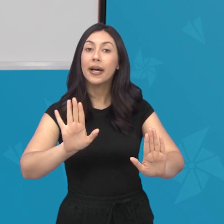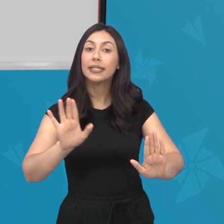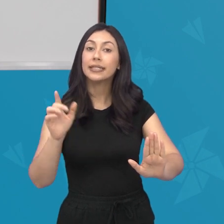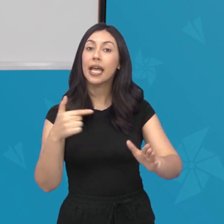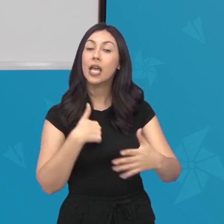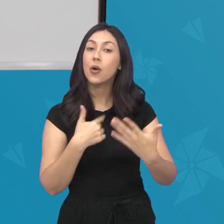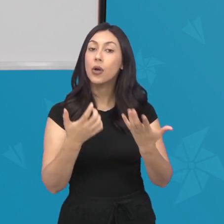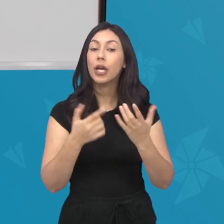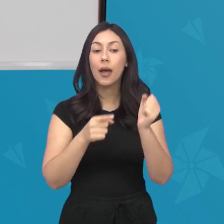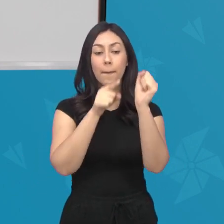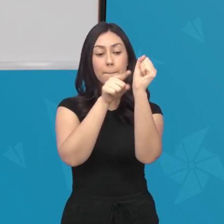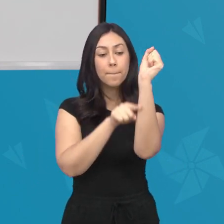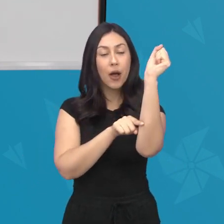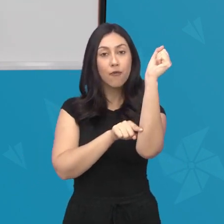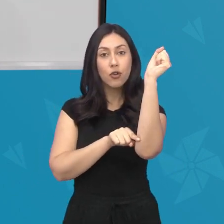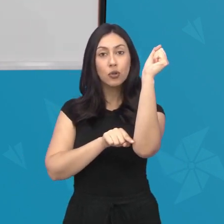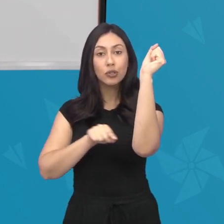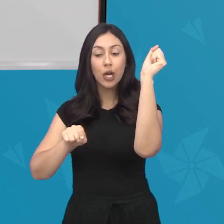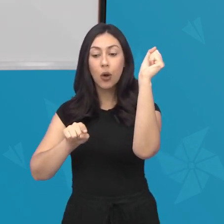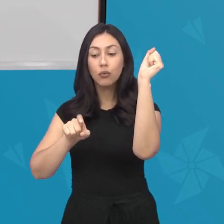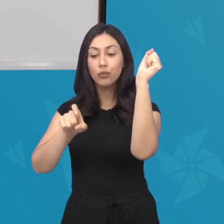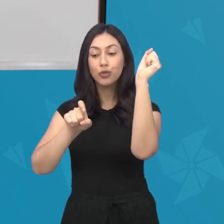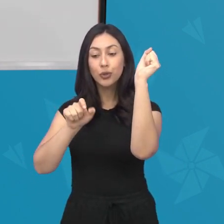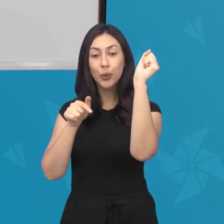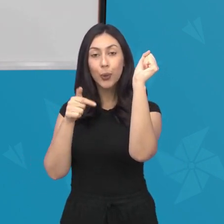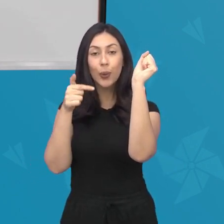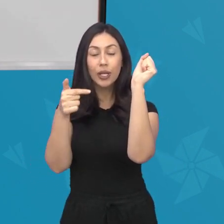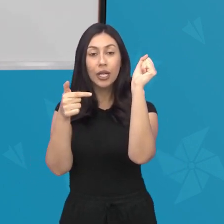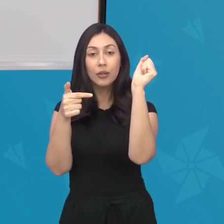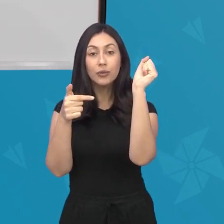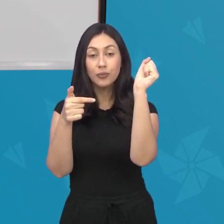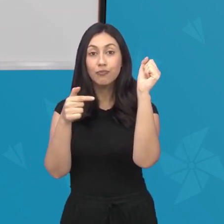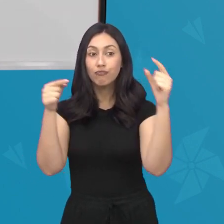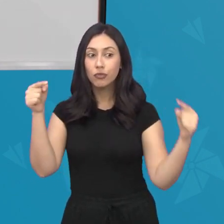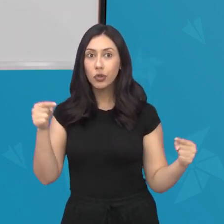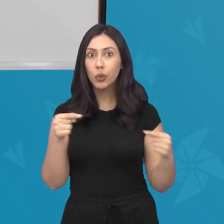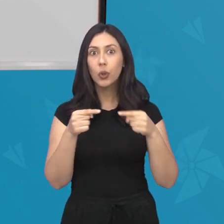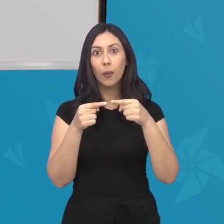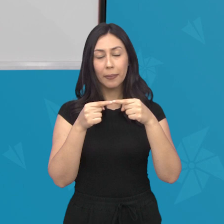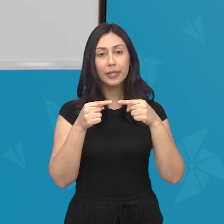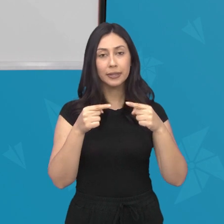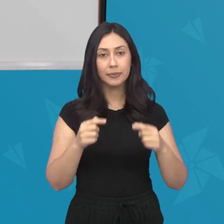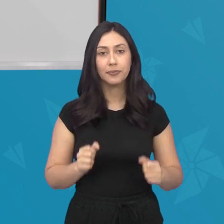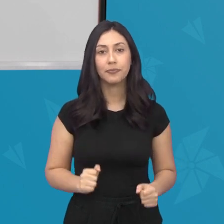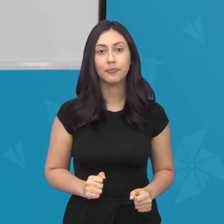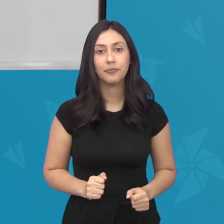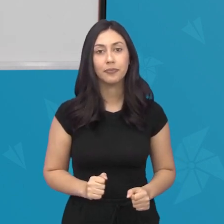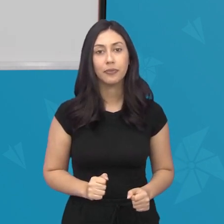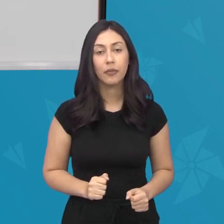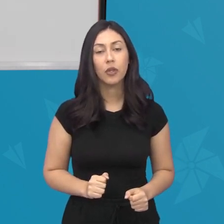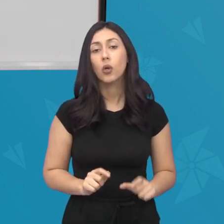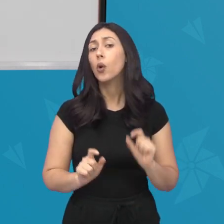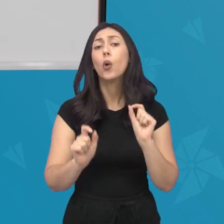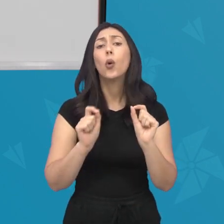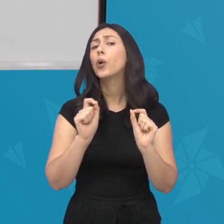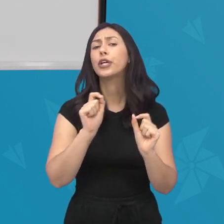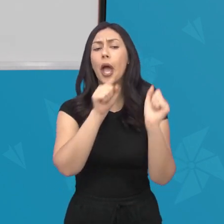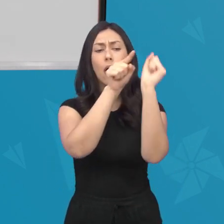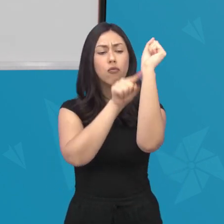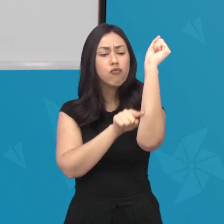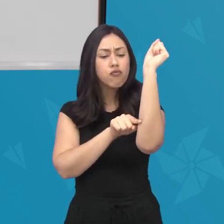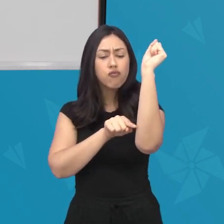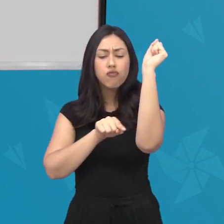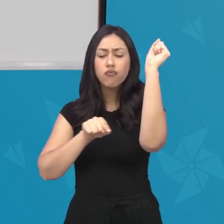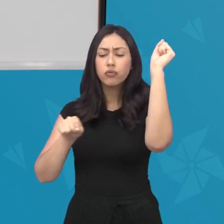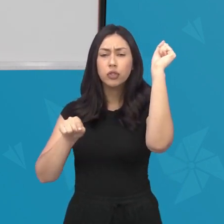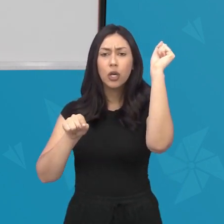que está intimamente ligada com a equação do segundo grau. Uma função quadrática seria algo